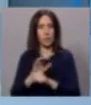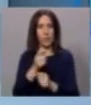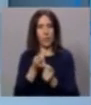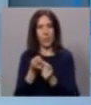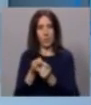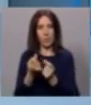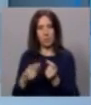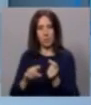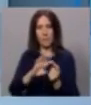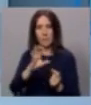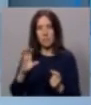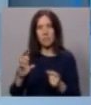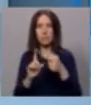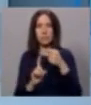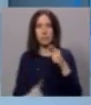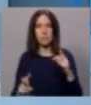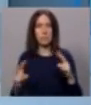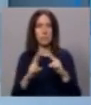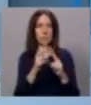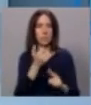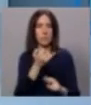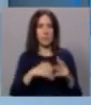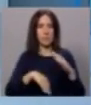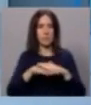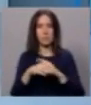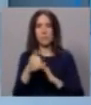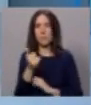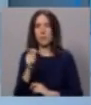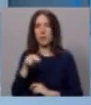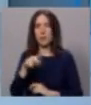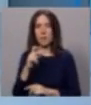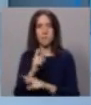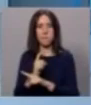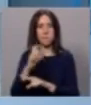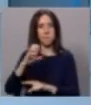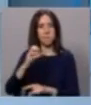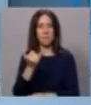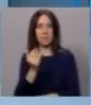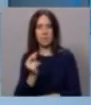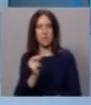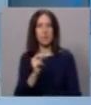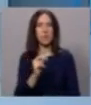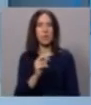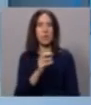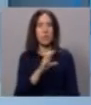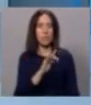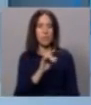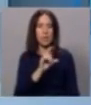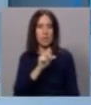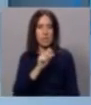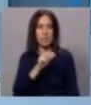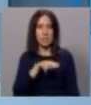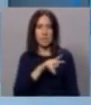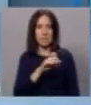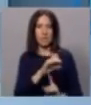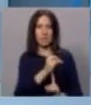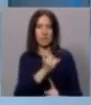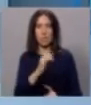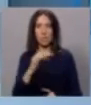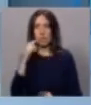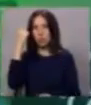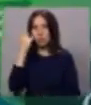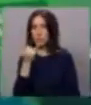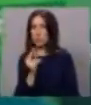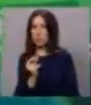trovoada para Paris com 25 graus de máxima, Berna também com precipitação 23, Florença com 28 graus, Londres com 23,